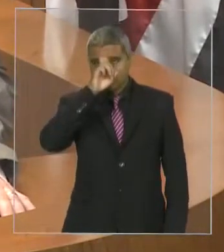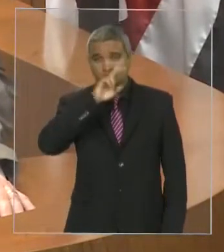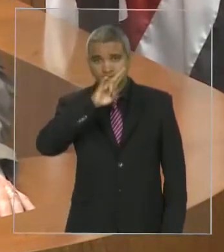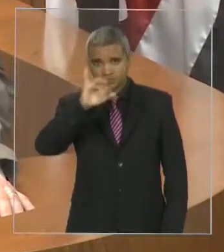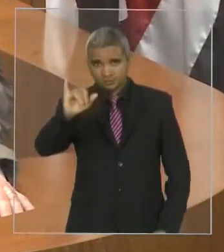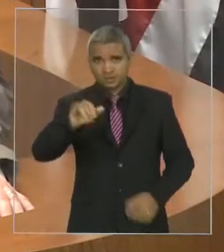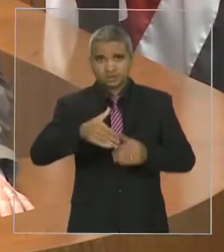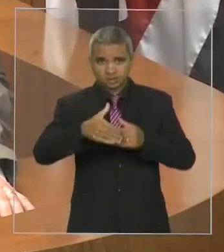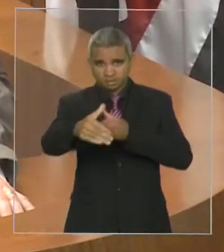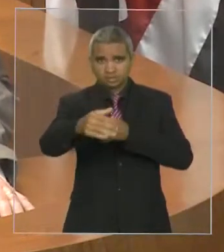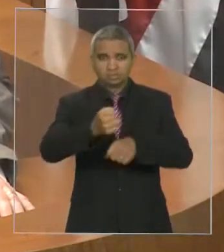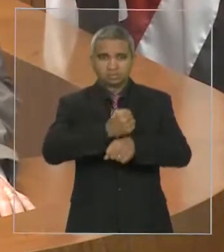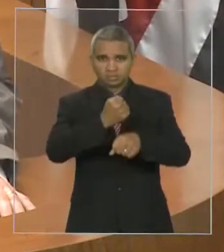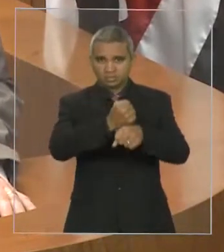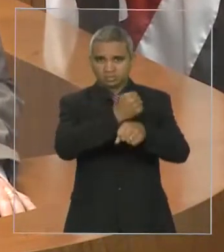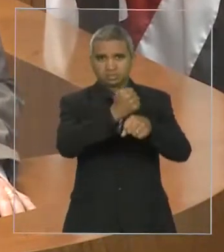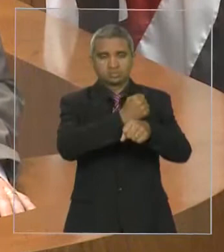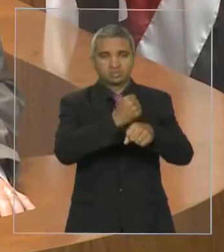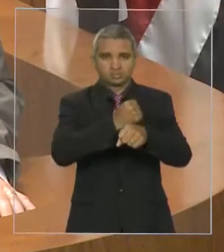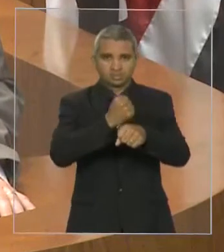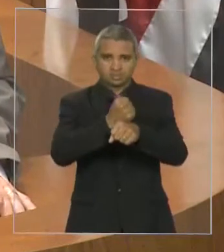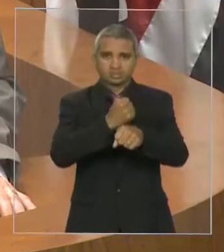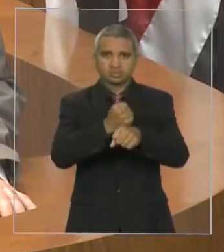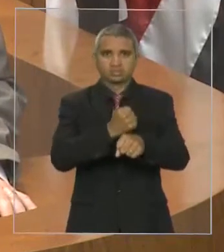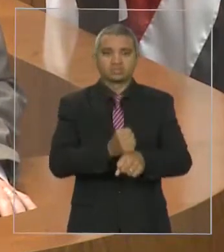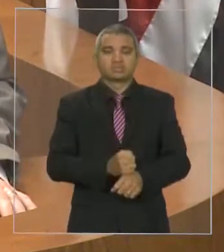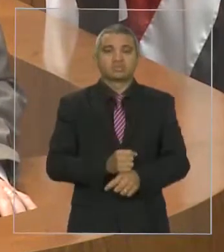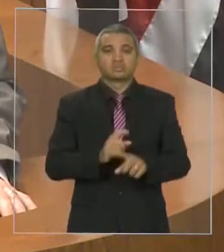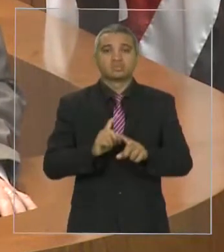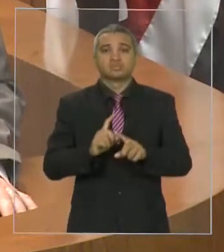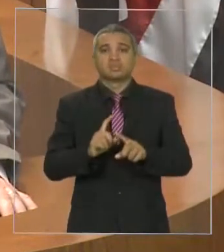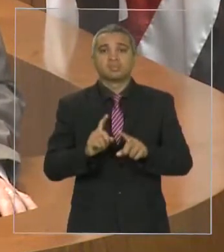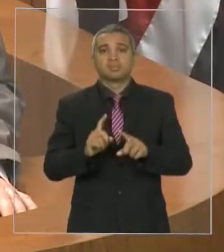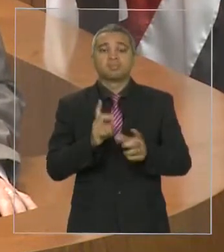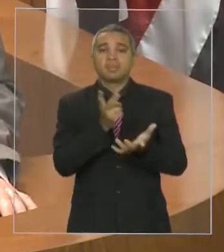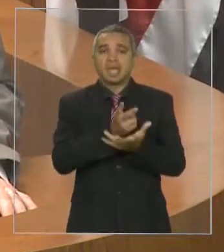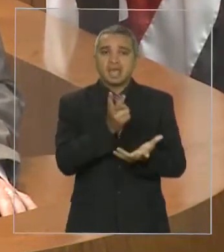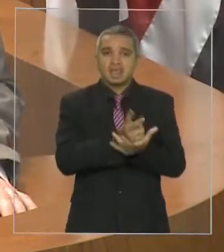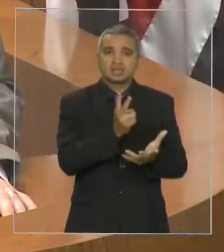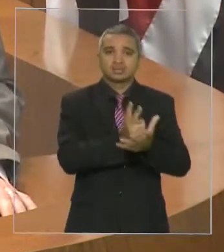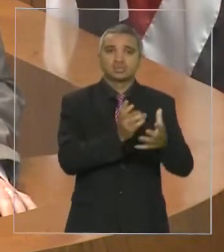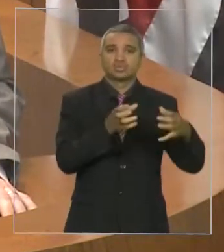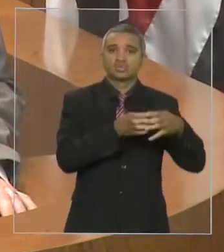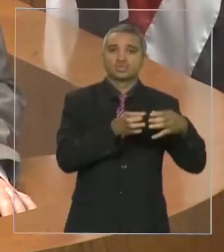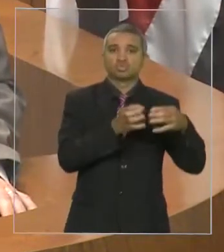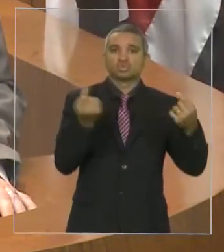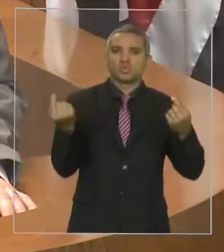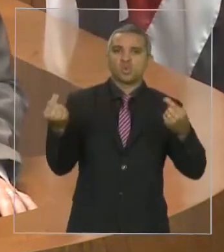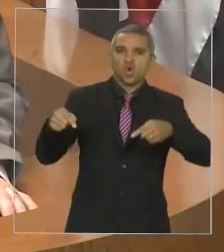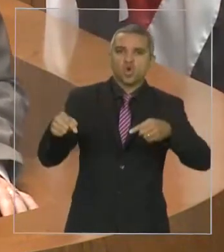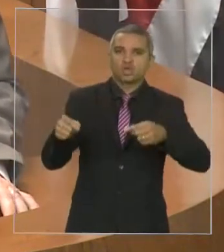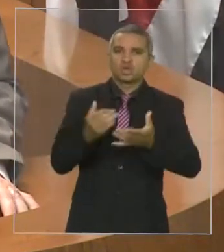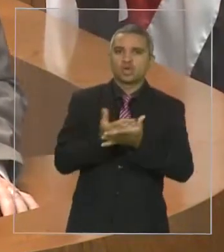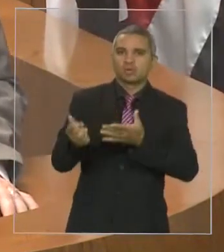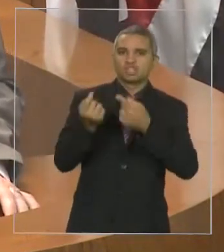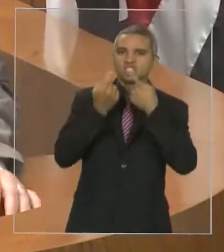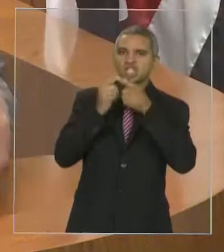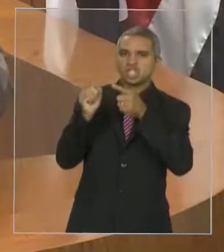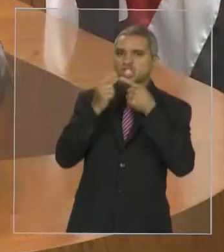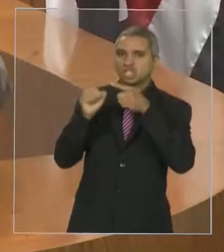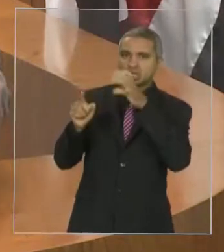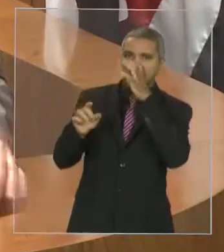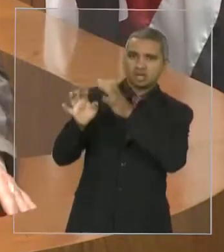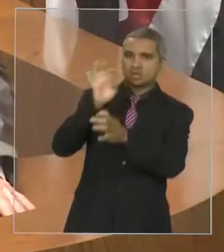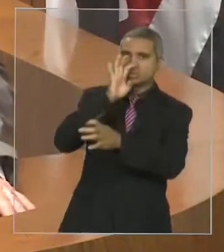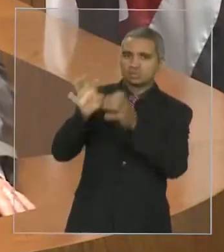construído apesar da tentativa de sabotagem da oposição. Ele faz diversos outros